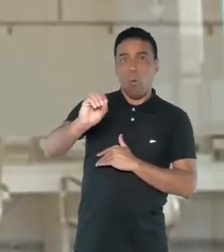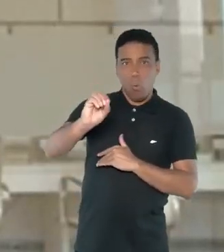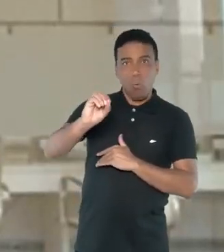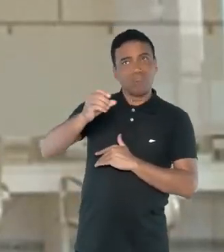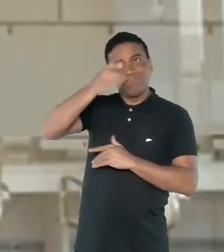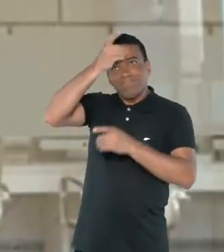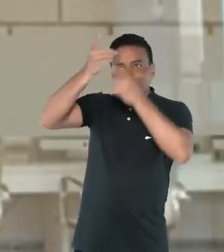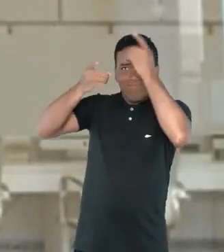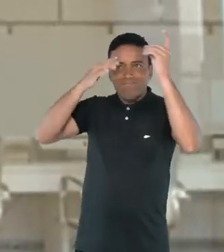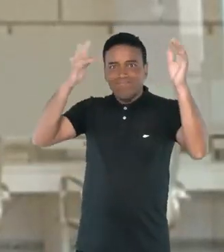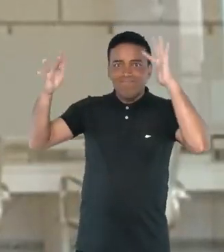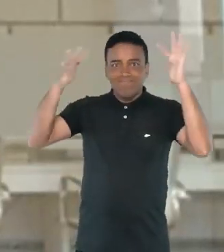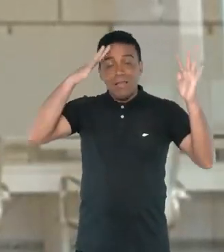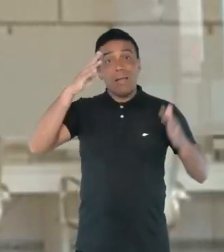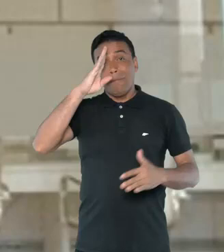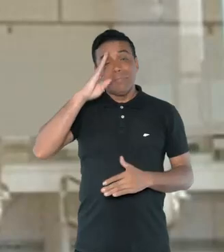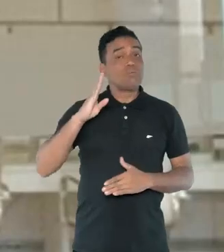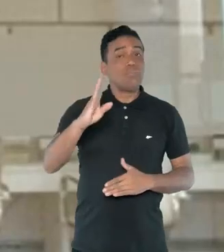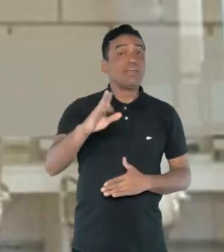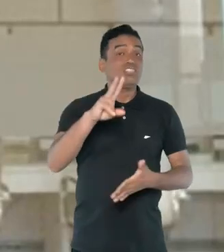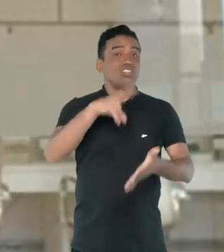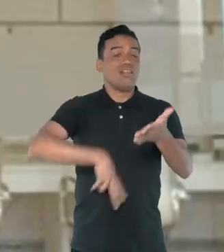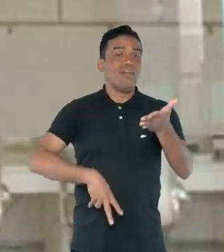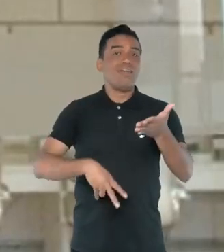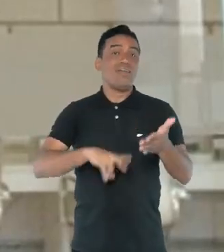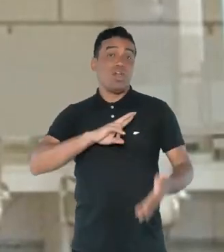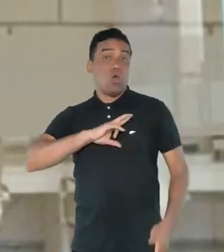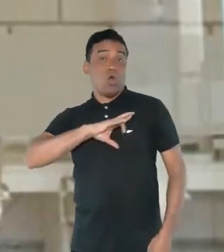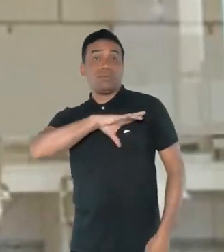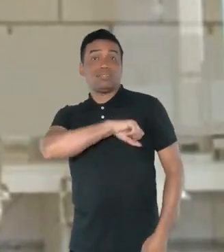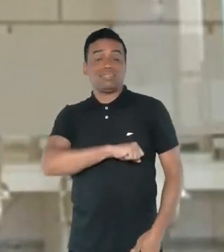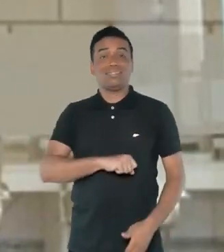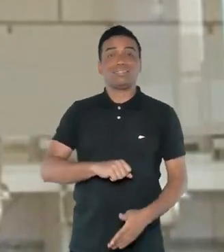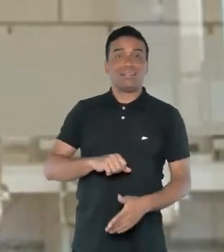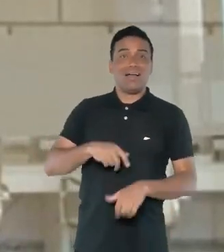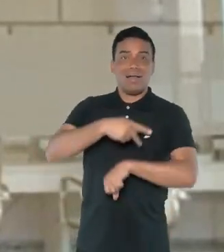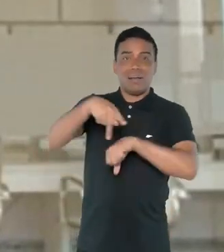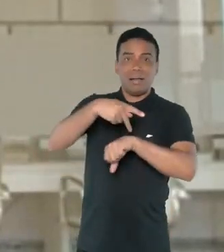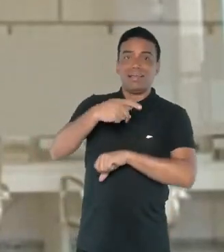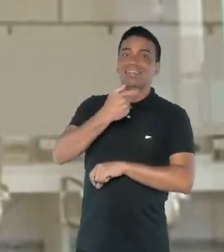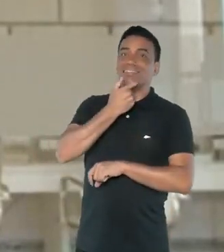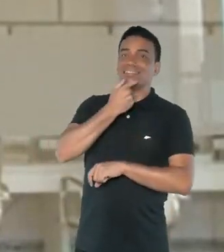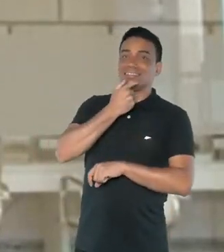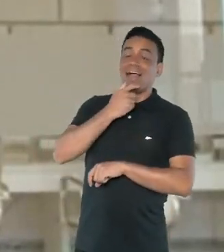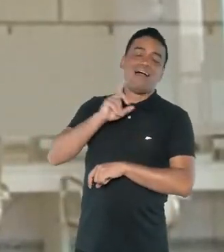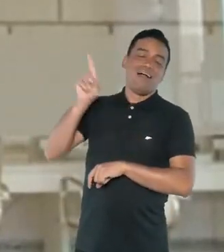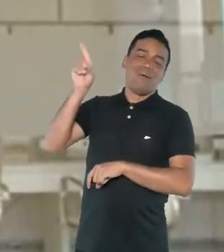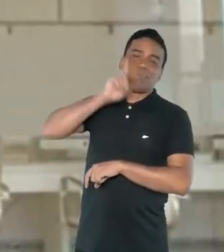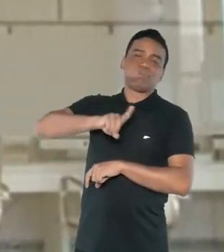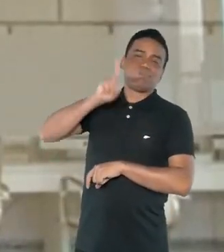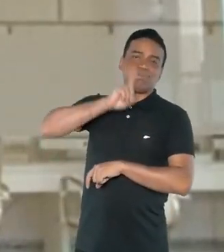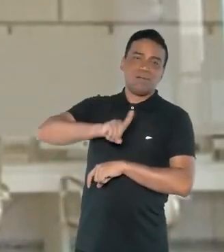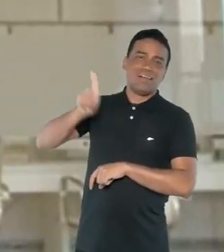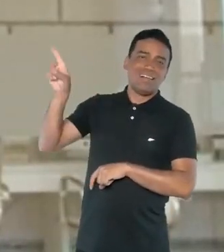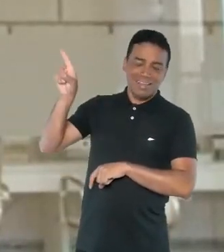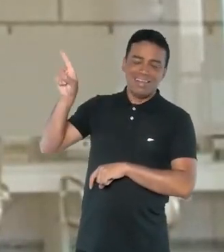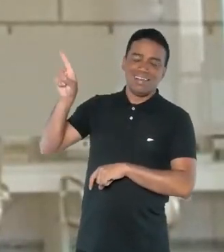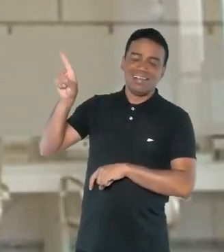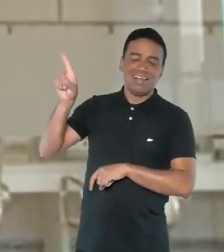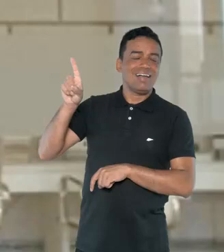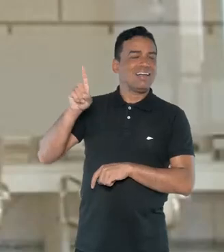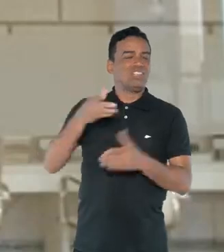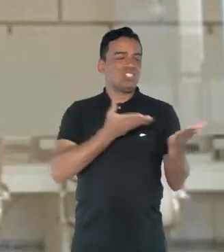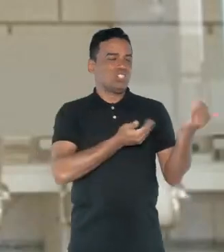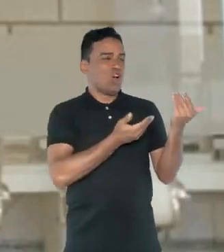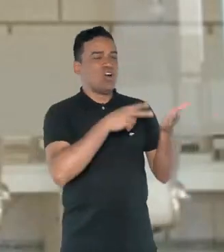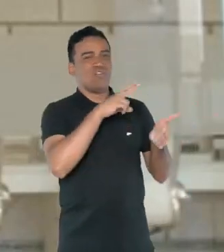assim, principalmente os grandes romancistas ingleses. Eu me lembro muito jovem, né, de ler